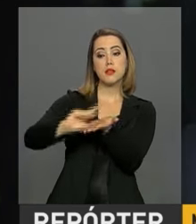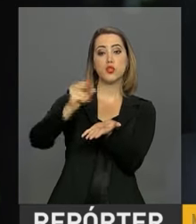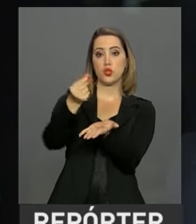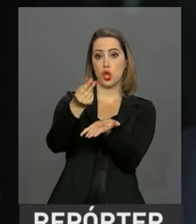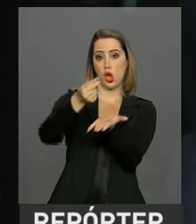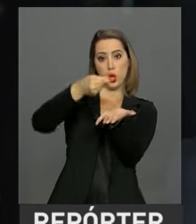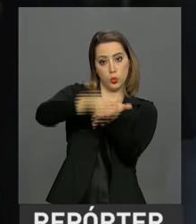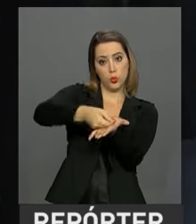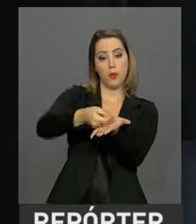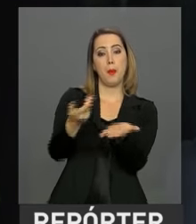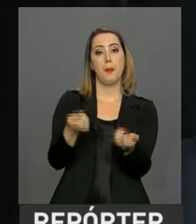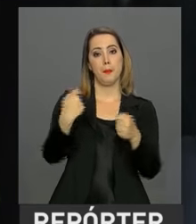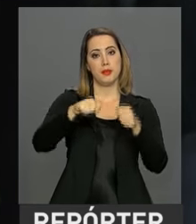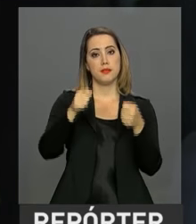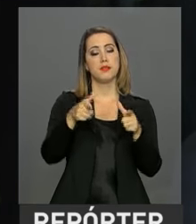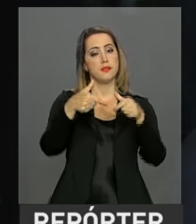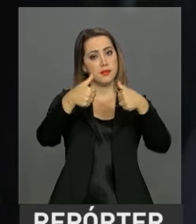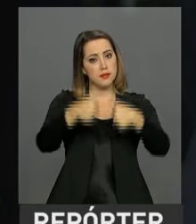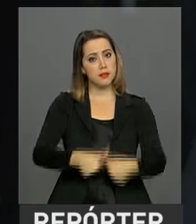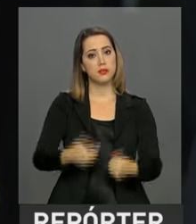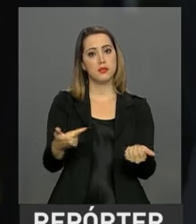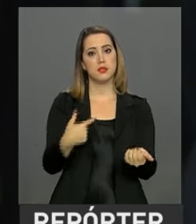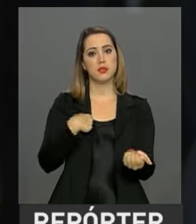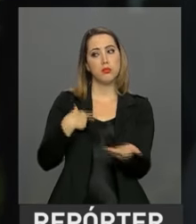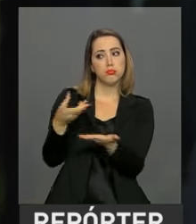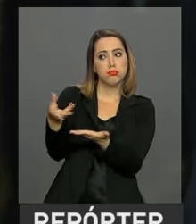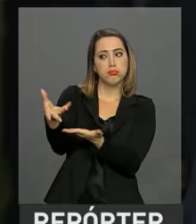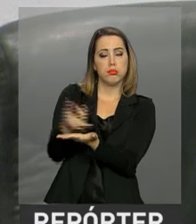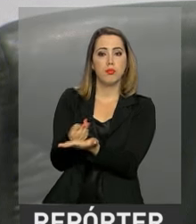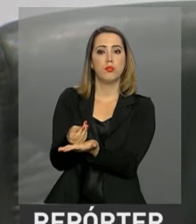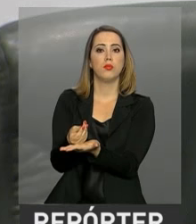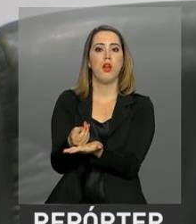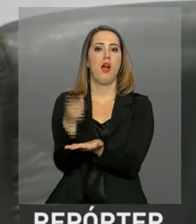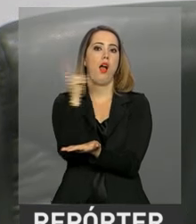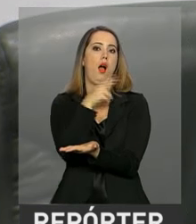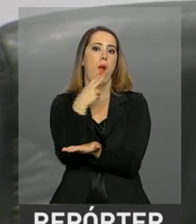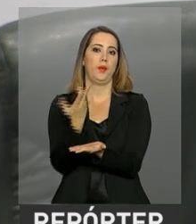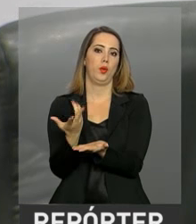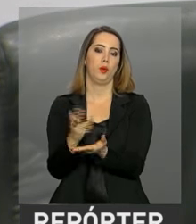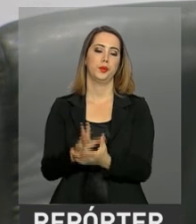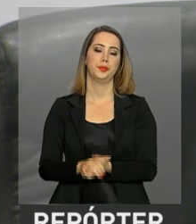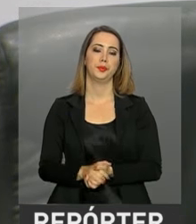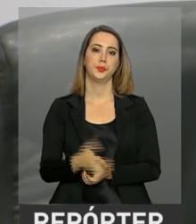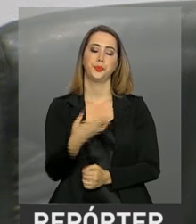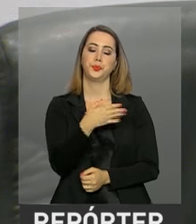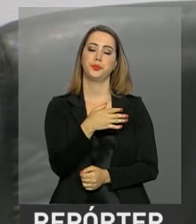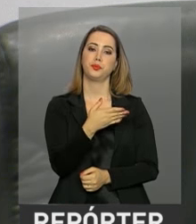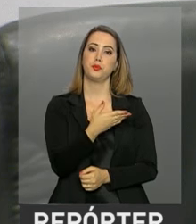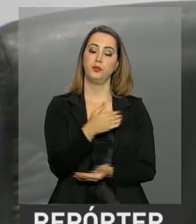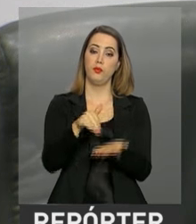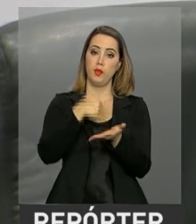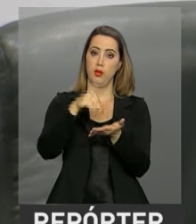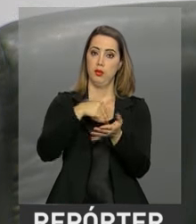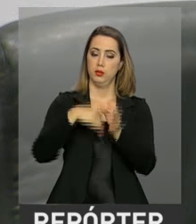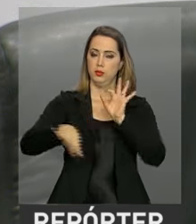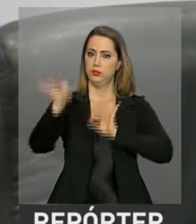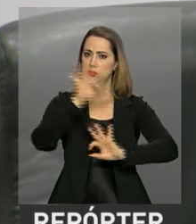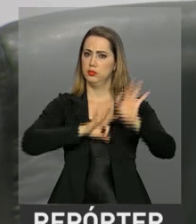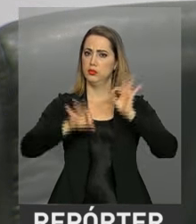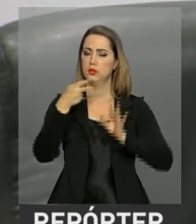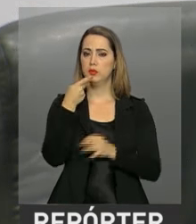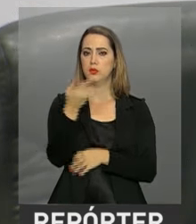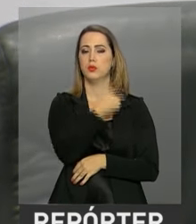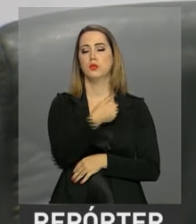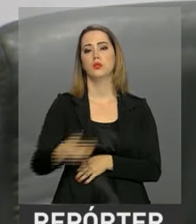disponível e se houver possibilidade de captá-los, o processo tem que ser rápido. O secretário do Ministério do Planejamento afirma que o governo tem